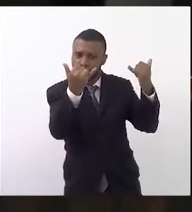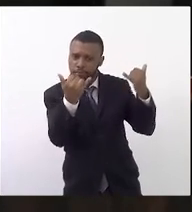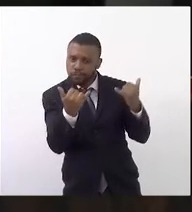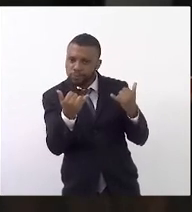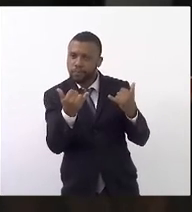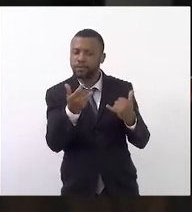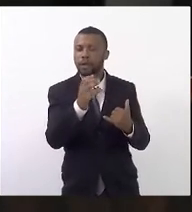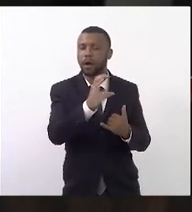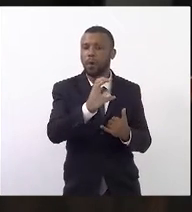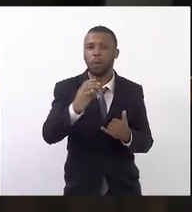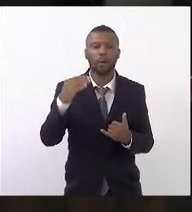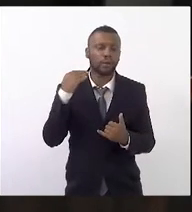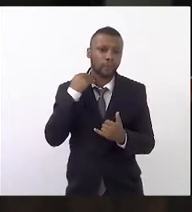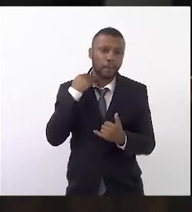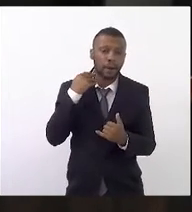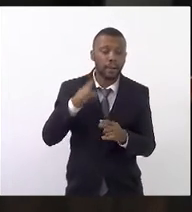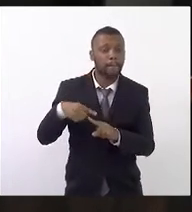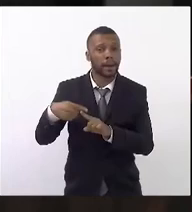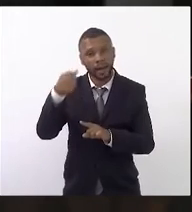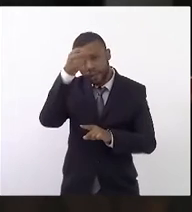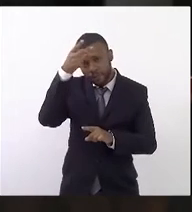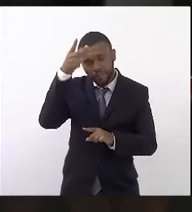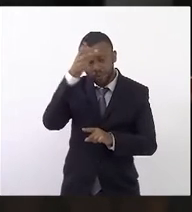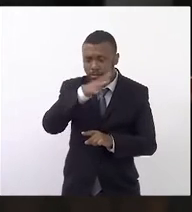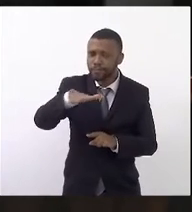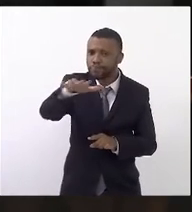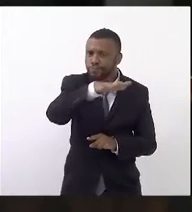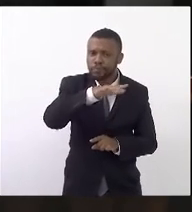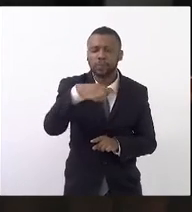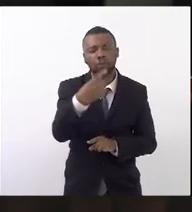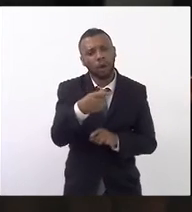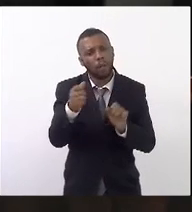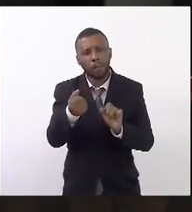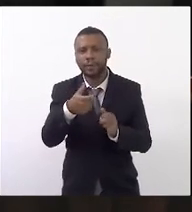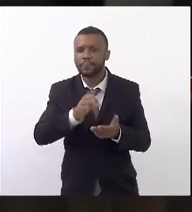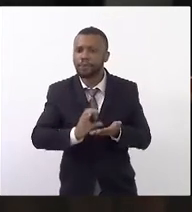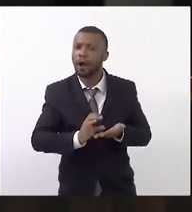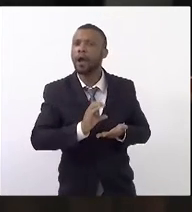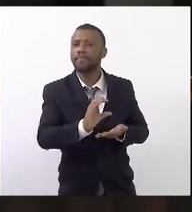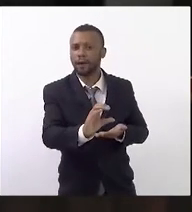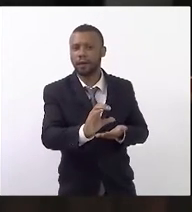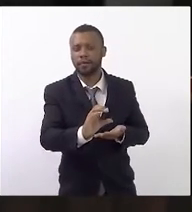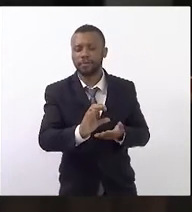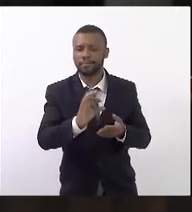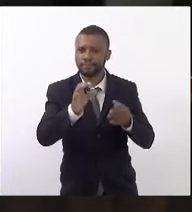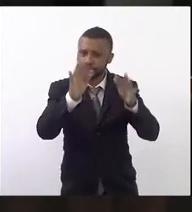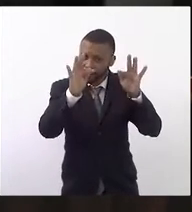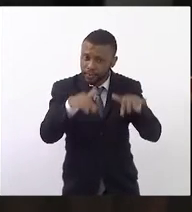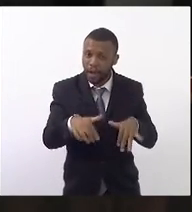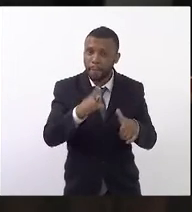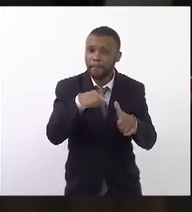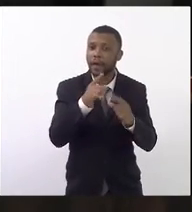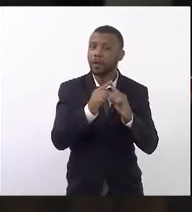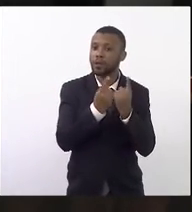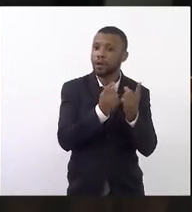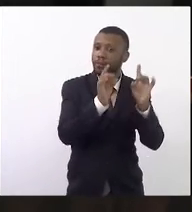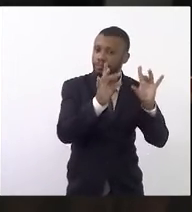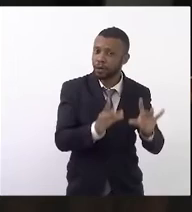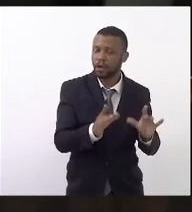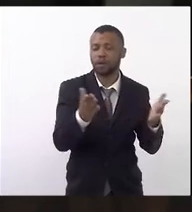dados da Prefeitura, para que a gente possa fazer o pagamento. Está encerrada a primeira sessão extraordinária do